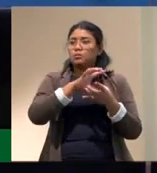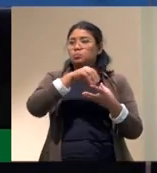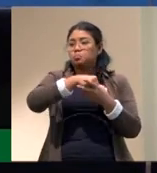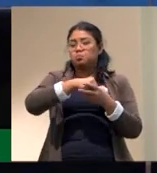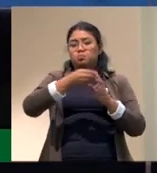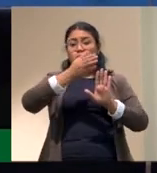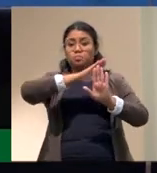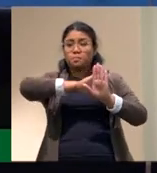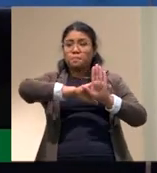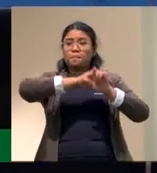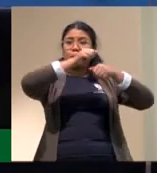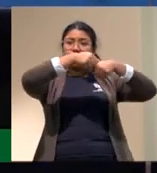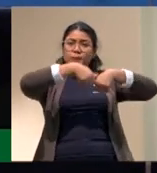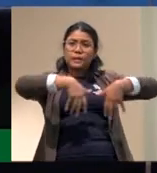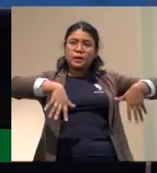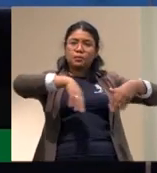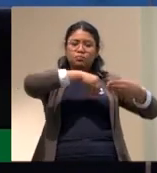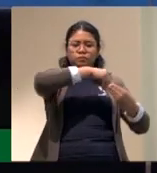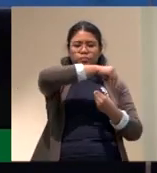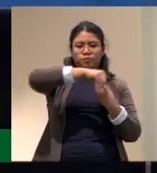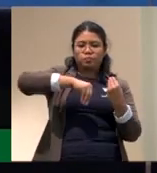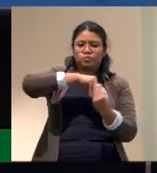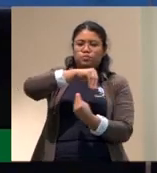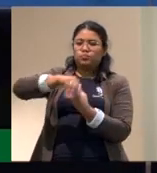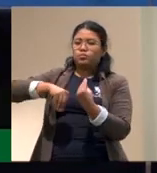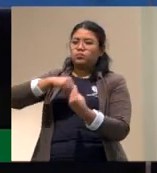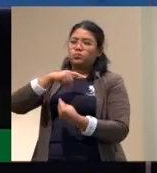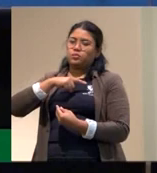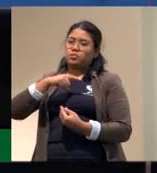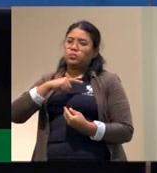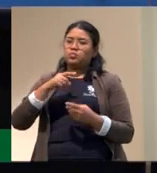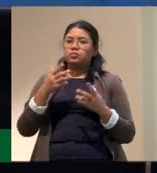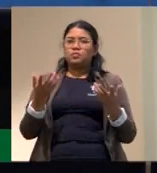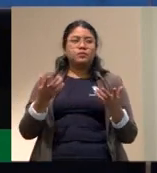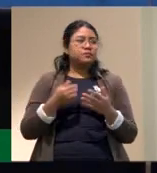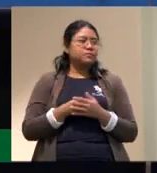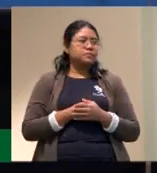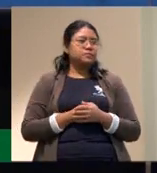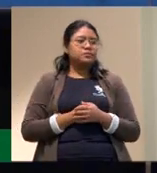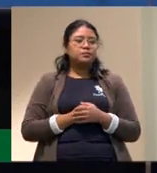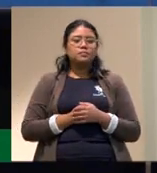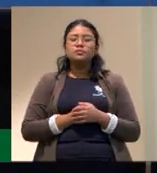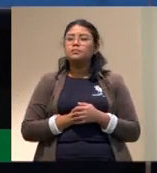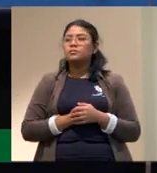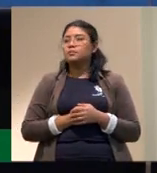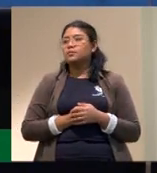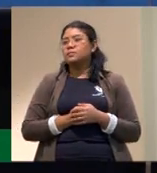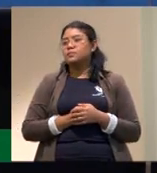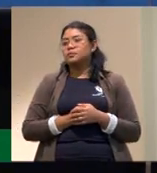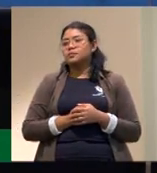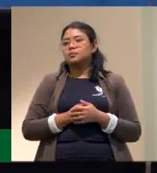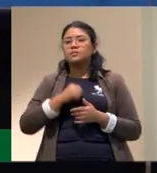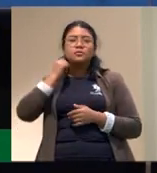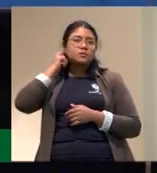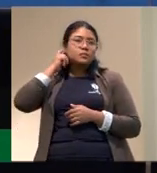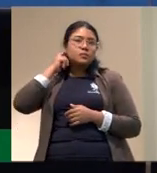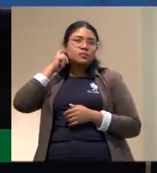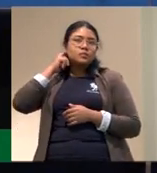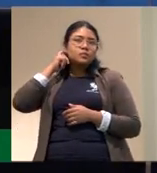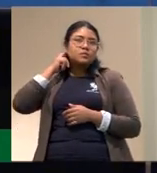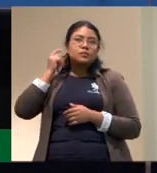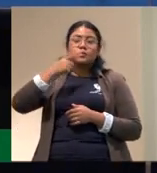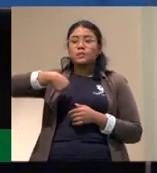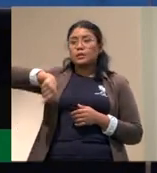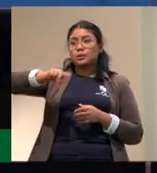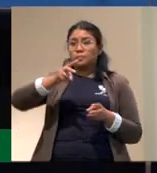dos vários núcleos de ação envolvidos, né? A questão é a gente observar as brincadeiras das